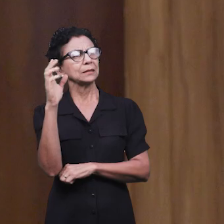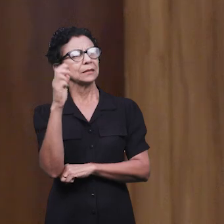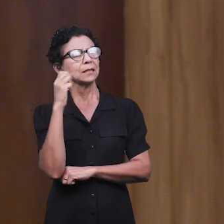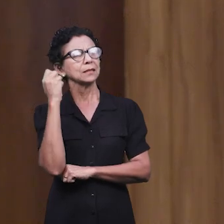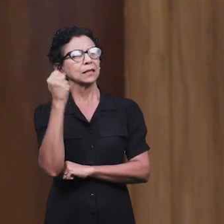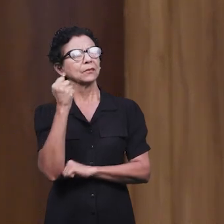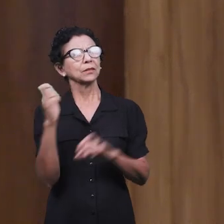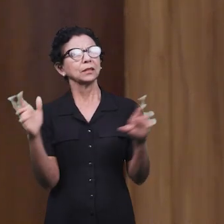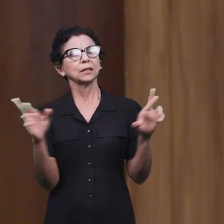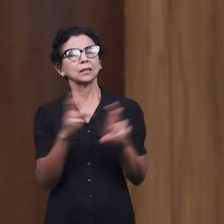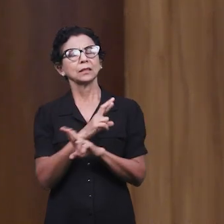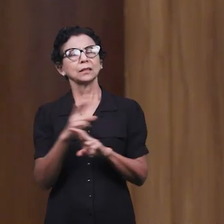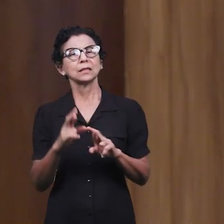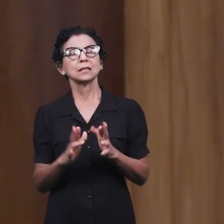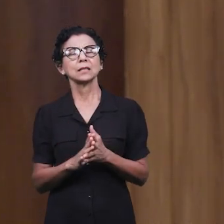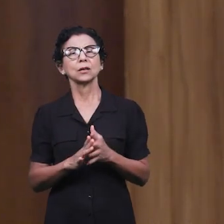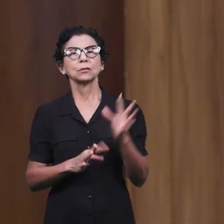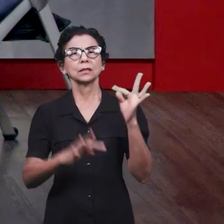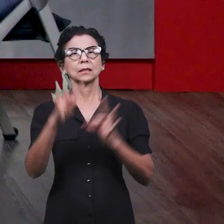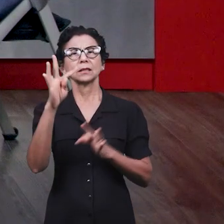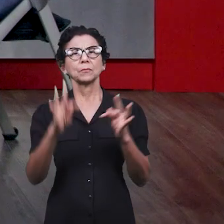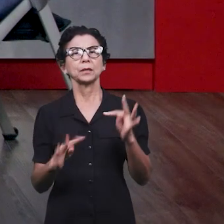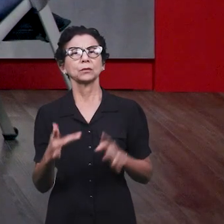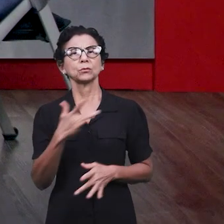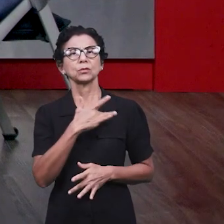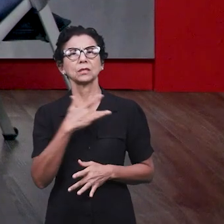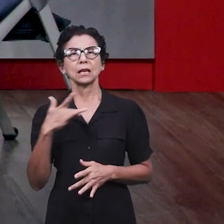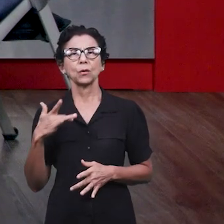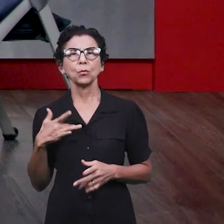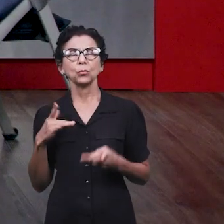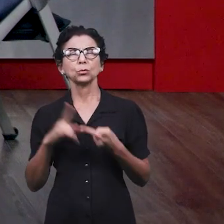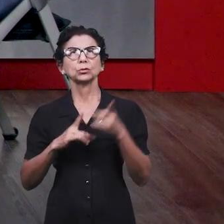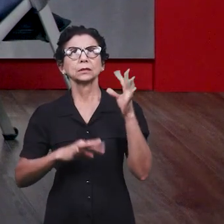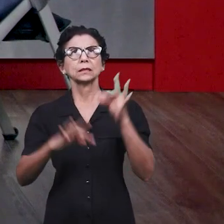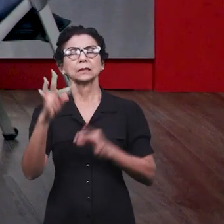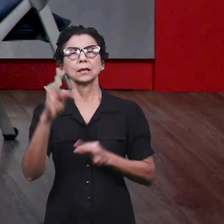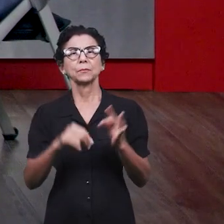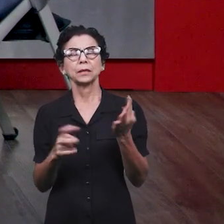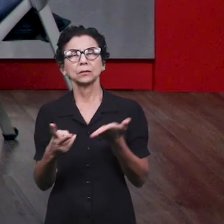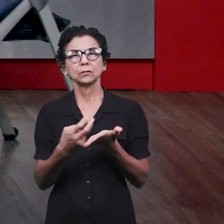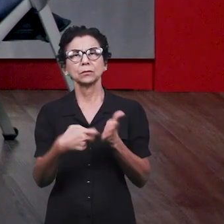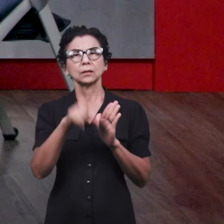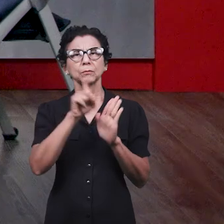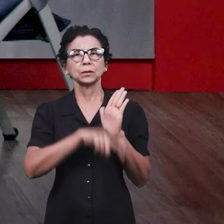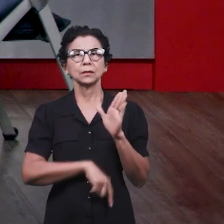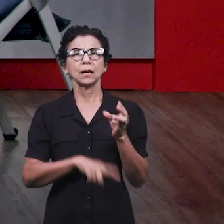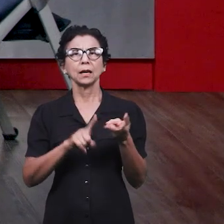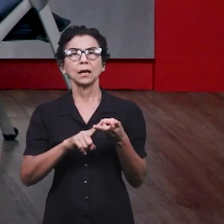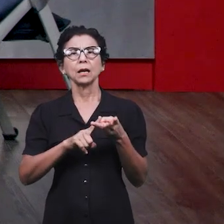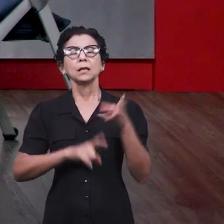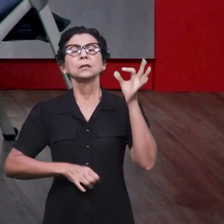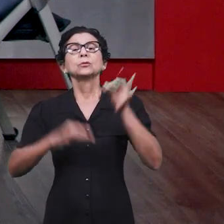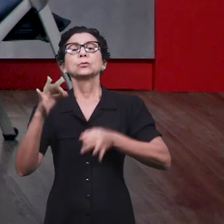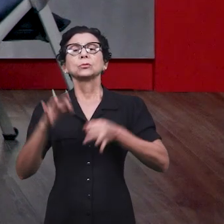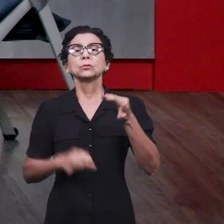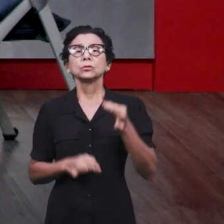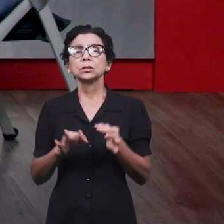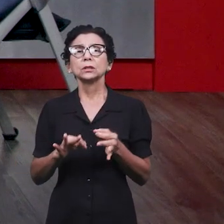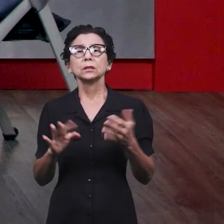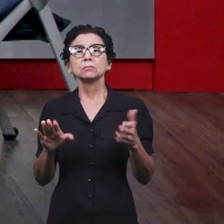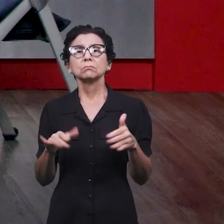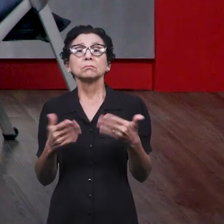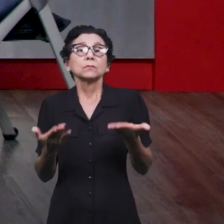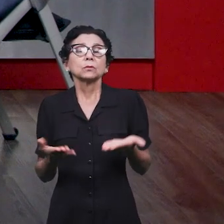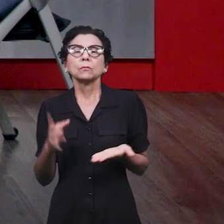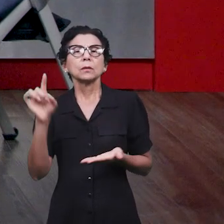no que diz respeito a tratamento de saúde, tratamento tributário, tratamento na justiça também? Quais são os direitos que